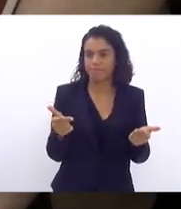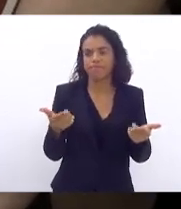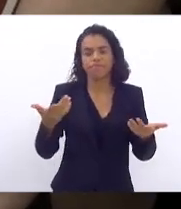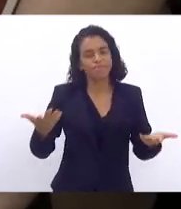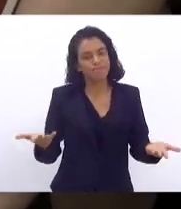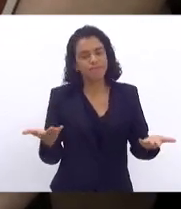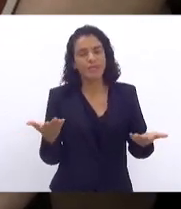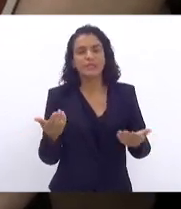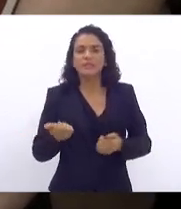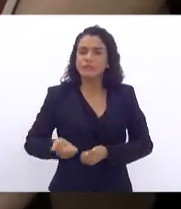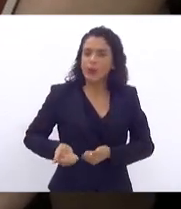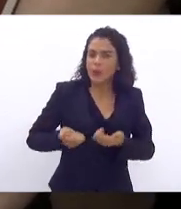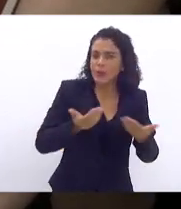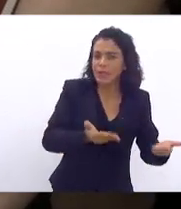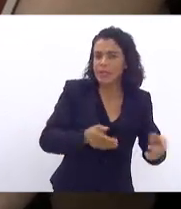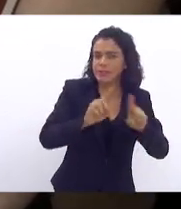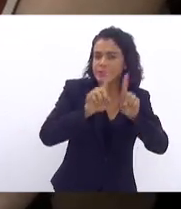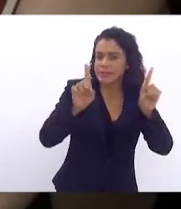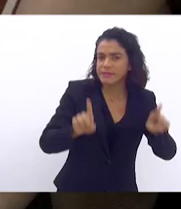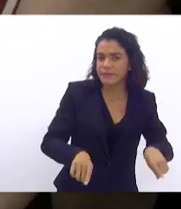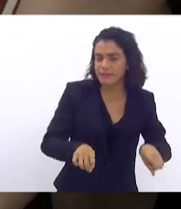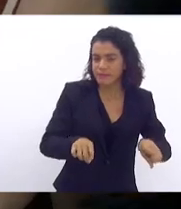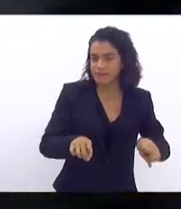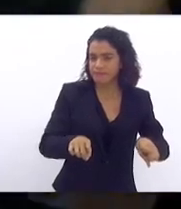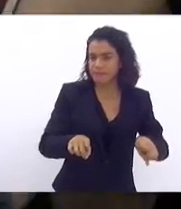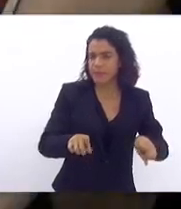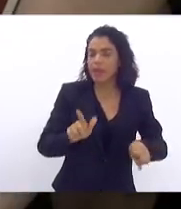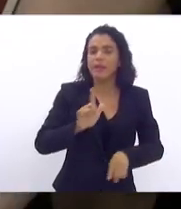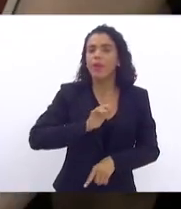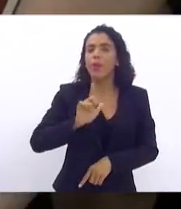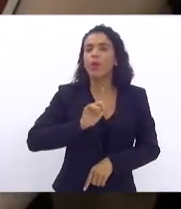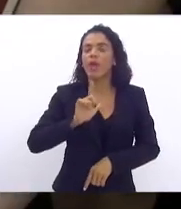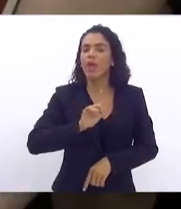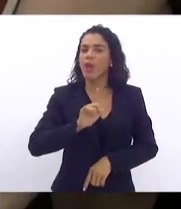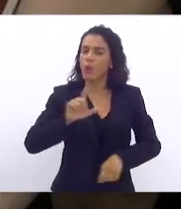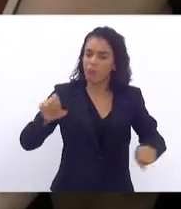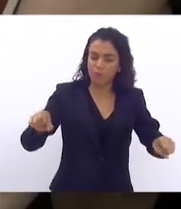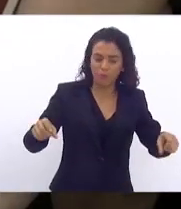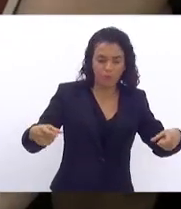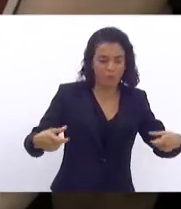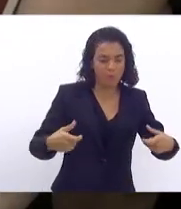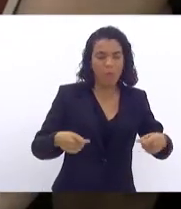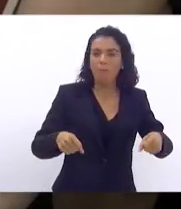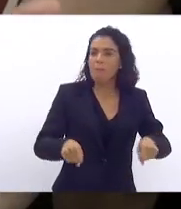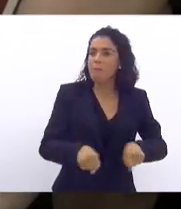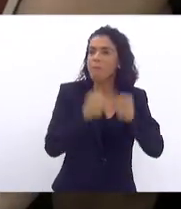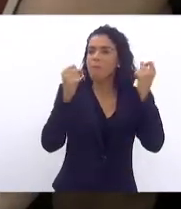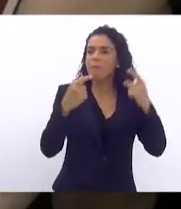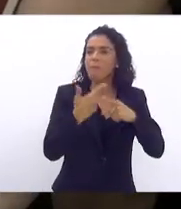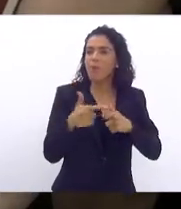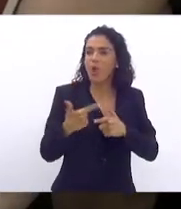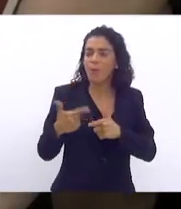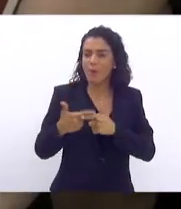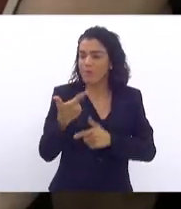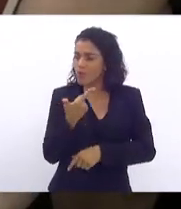Olha, se der essa função, estará colidindo com funções de outras secretarias. A